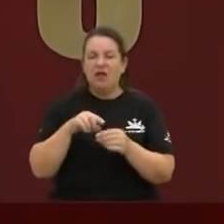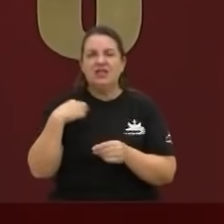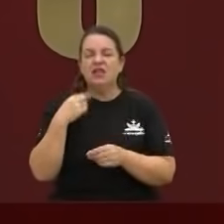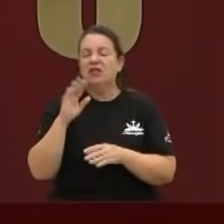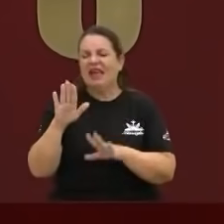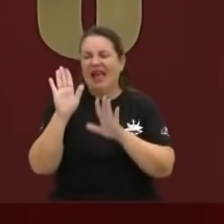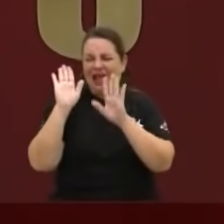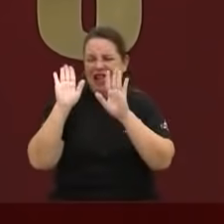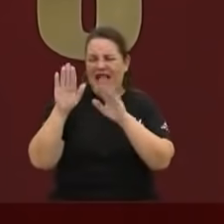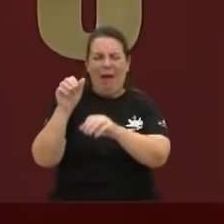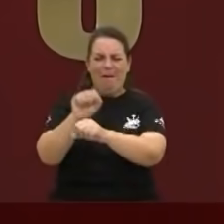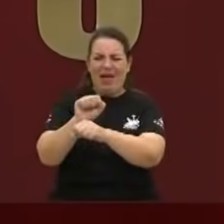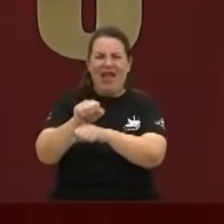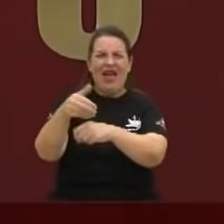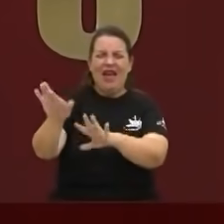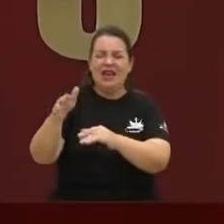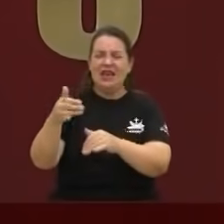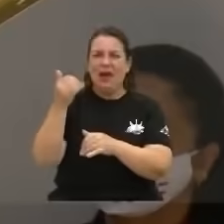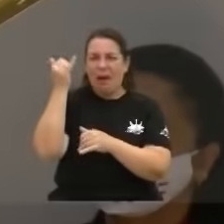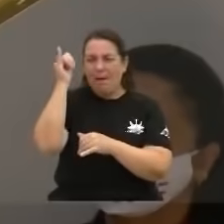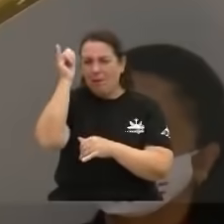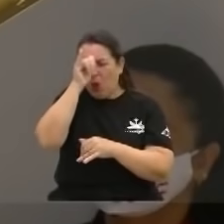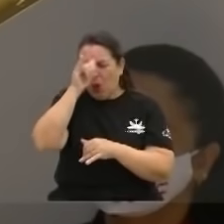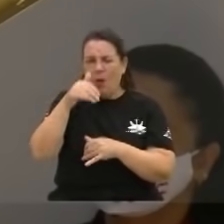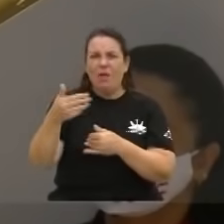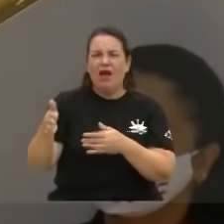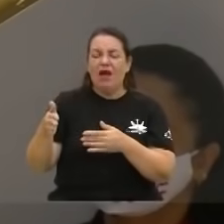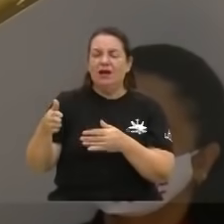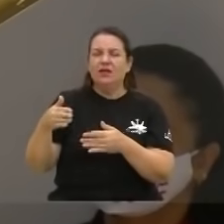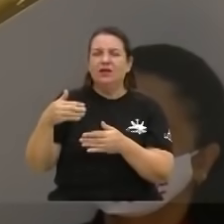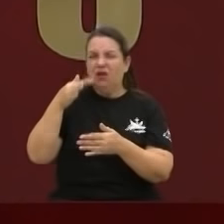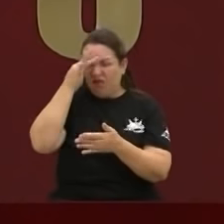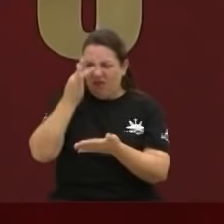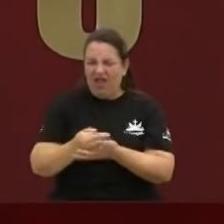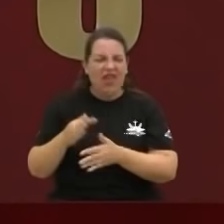dizendo: você quer mais do que isso?